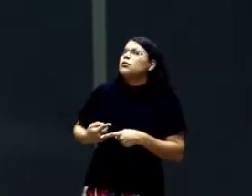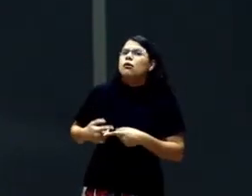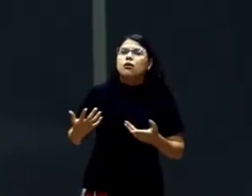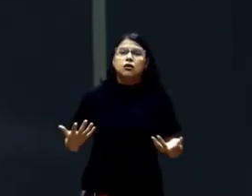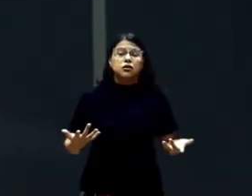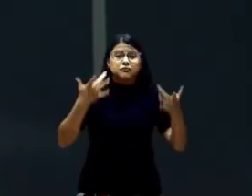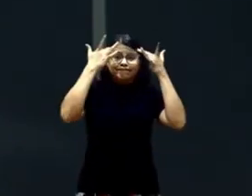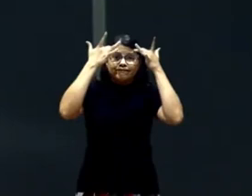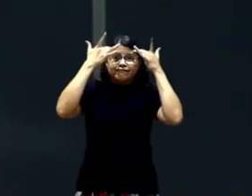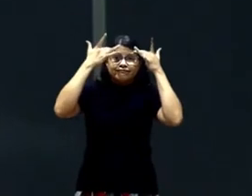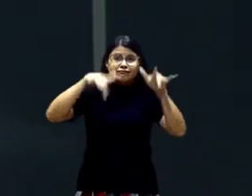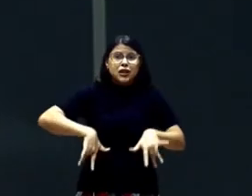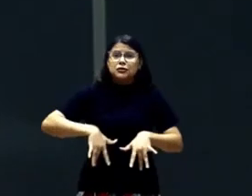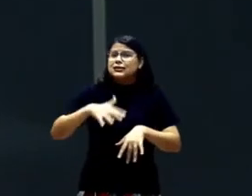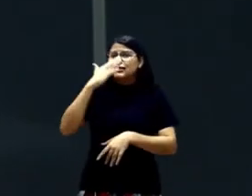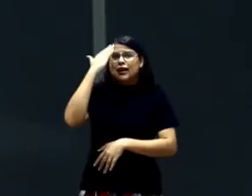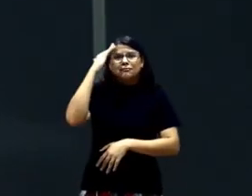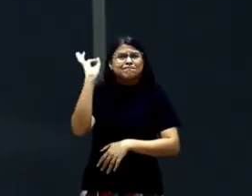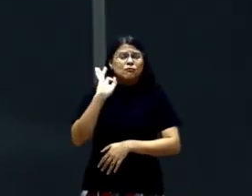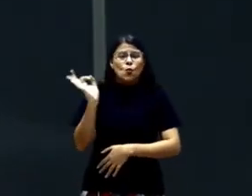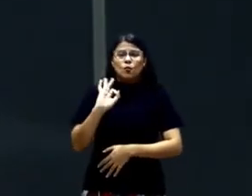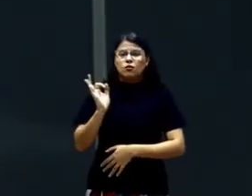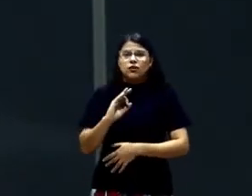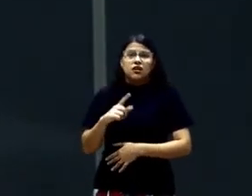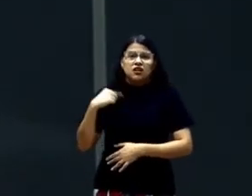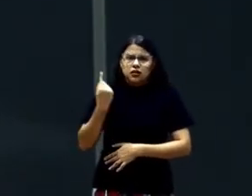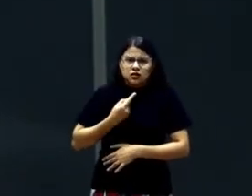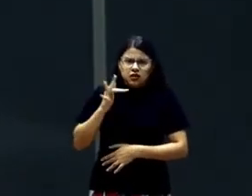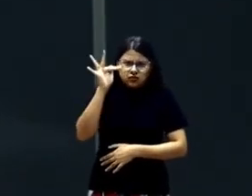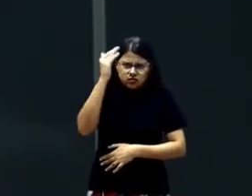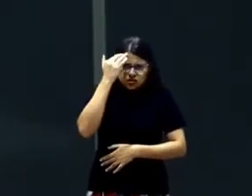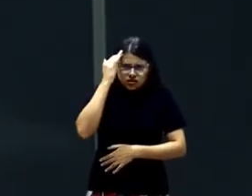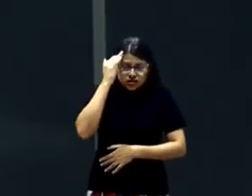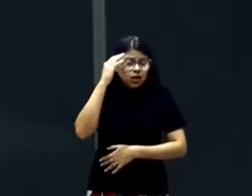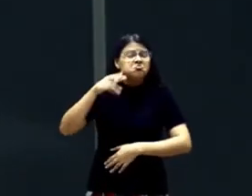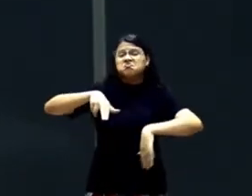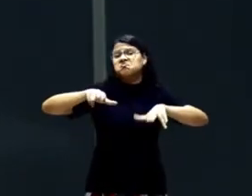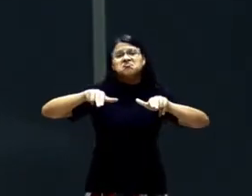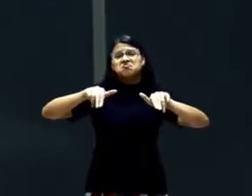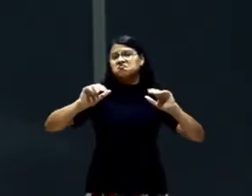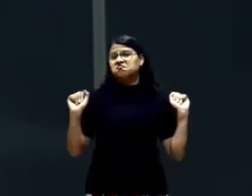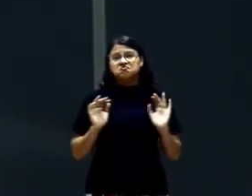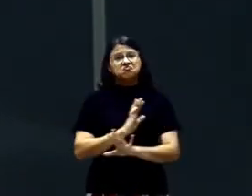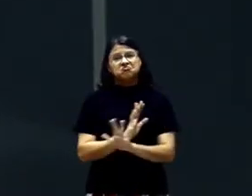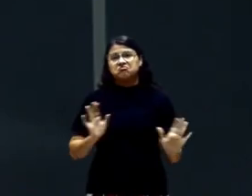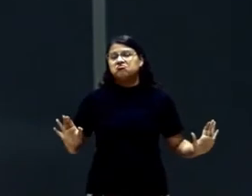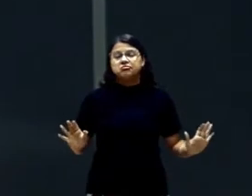Em muitos momentos nós não entendemos e nunca vamos entender. Nunca.